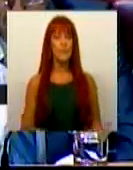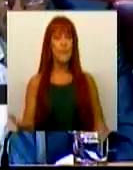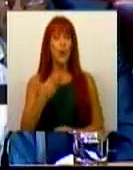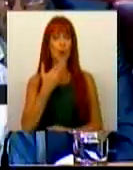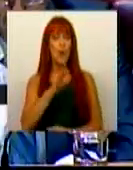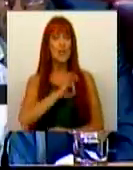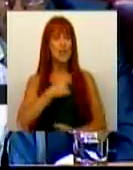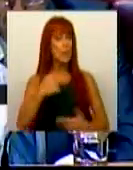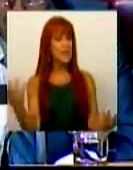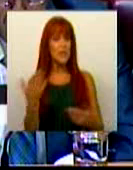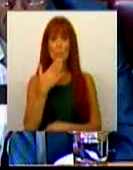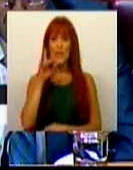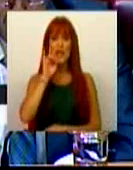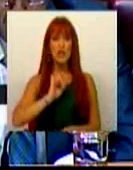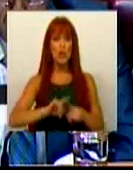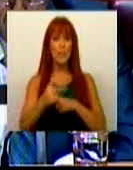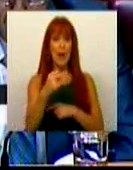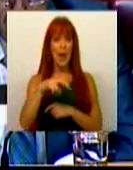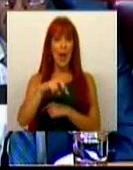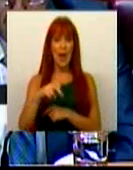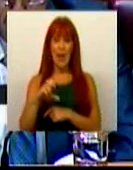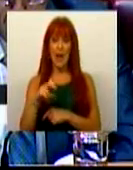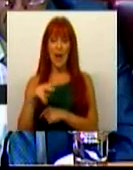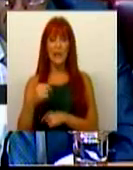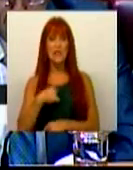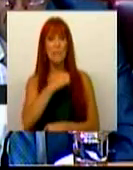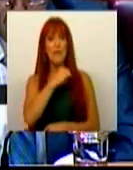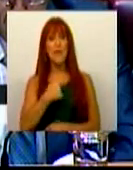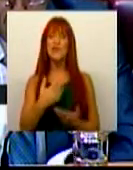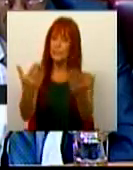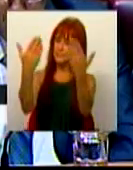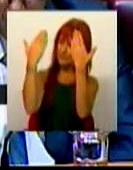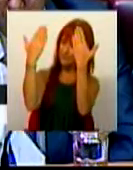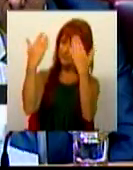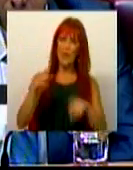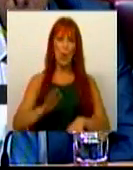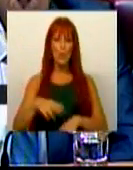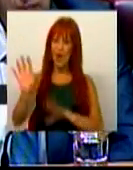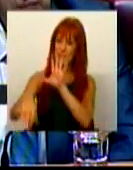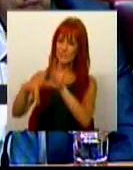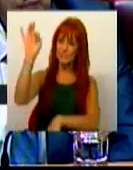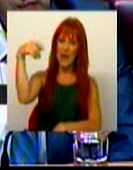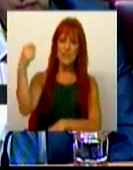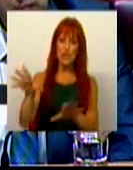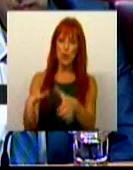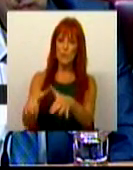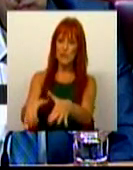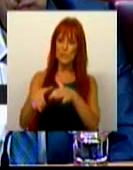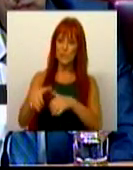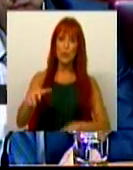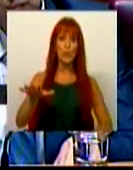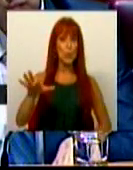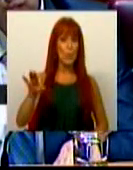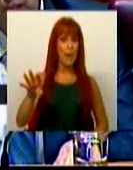Muito obrigado, Sr. Presidente. Muito obrigado, Sr. Deputado Ana Catarina Mendes. Permita-me que comece para felicitar pela sua eleição para Presidente do Grupo Parlamentar do